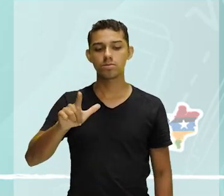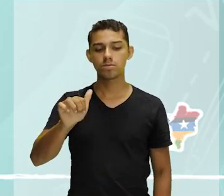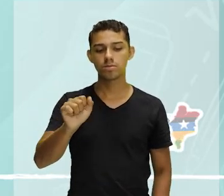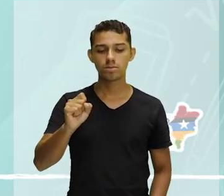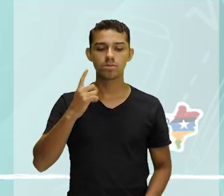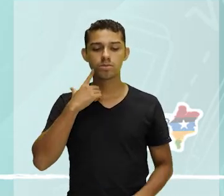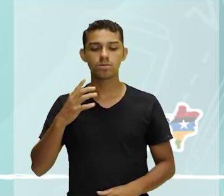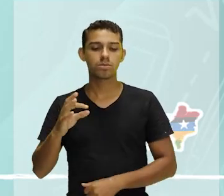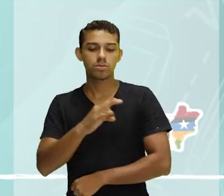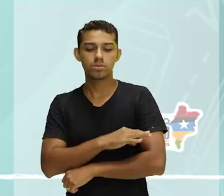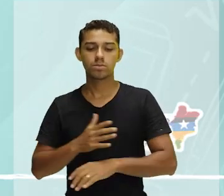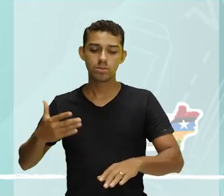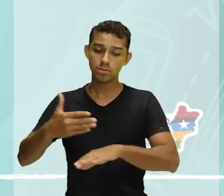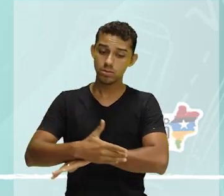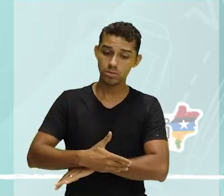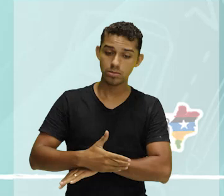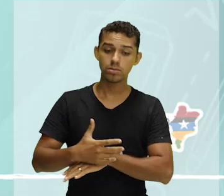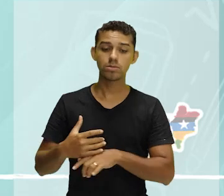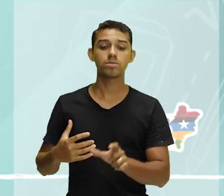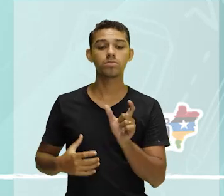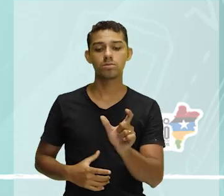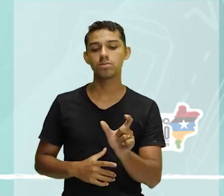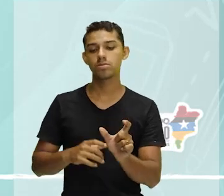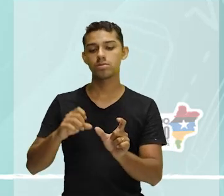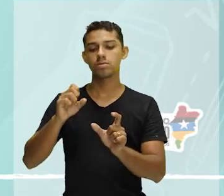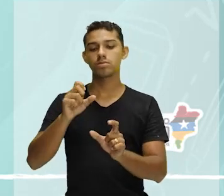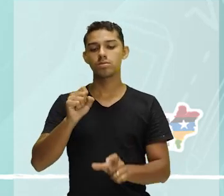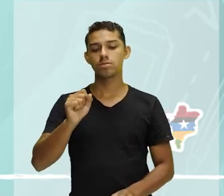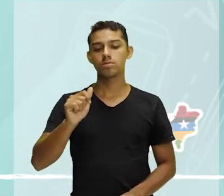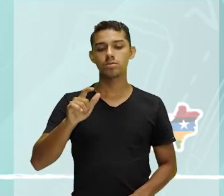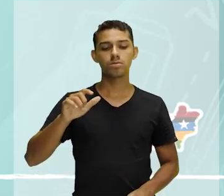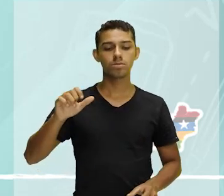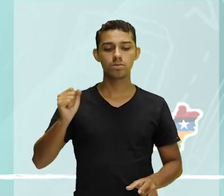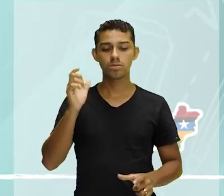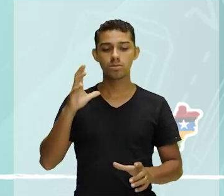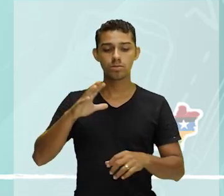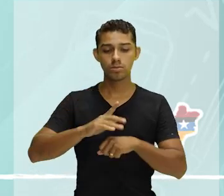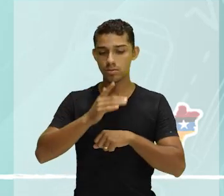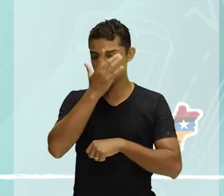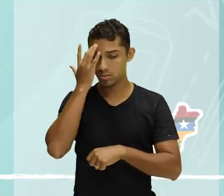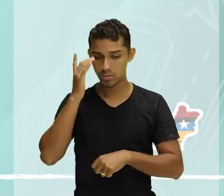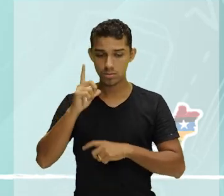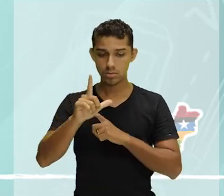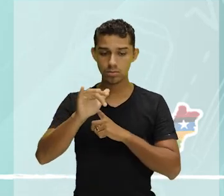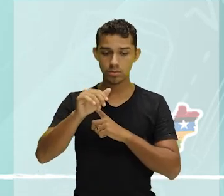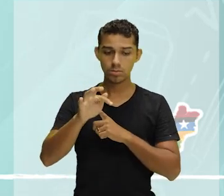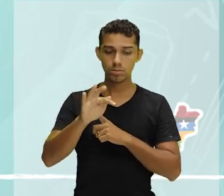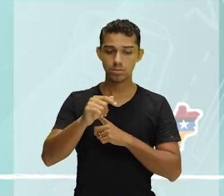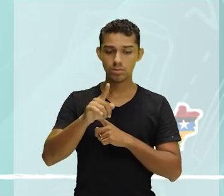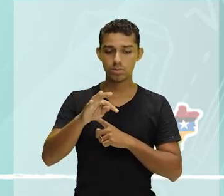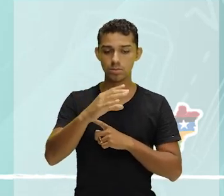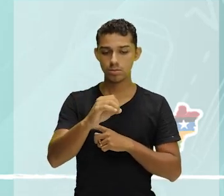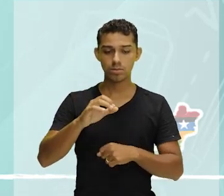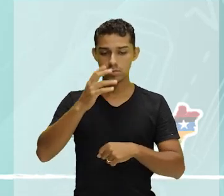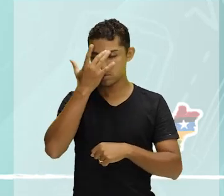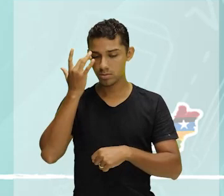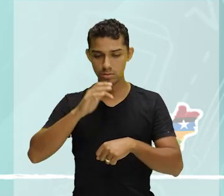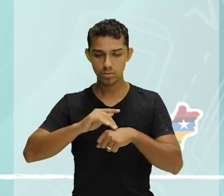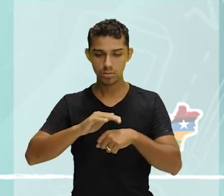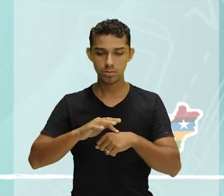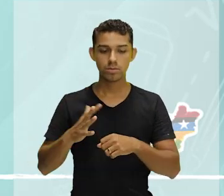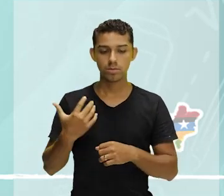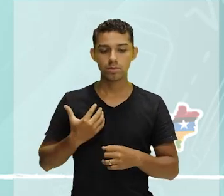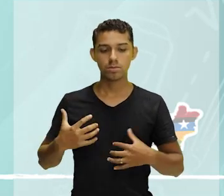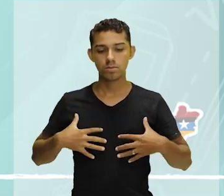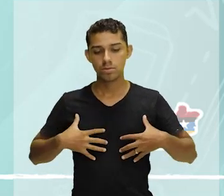mosquitos invadem os vasos linfáticos do doente. Dali caem na circulação e infectam as células do fígado, dos